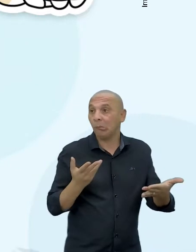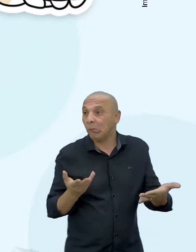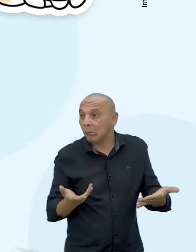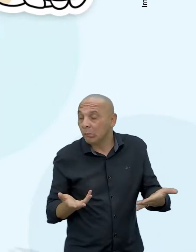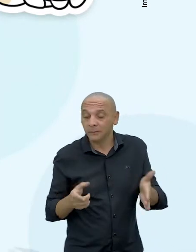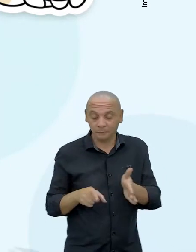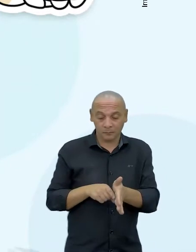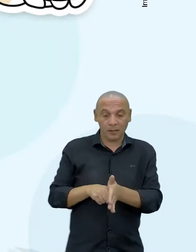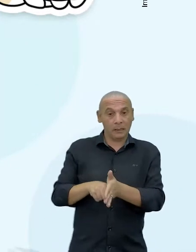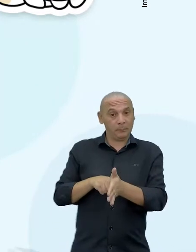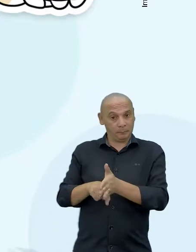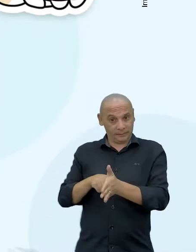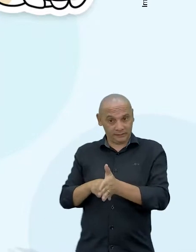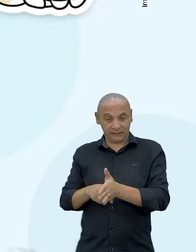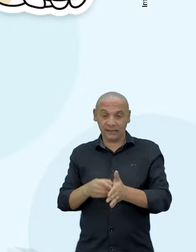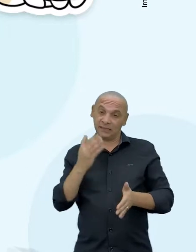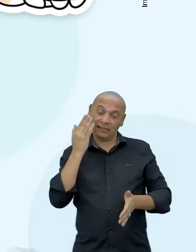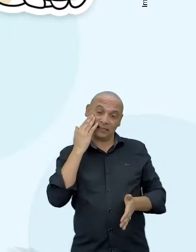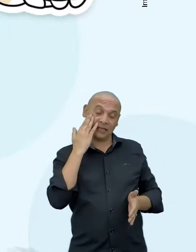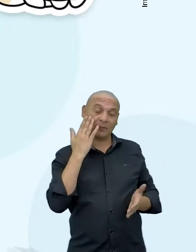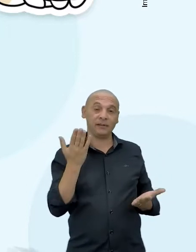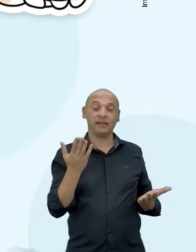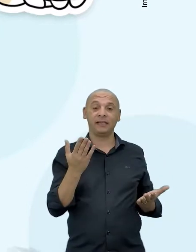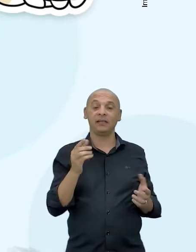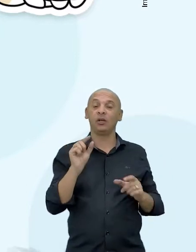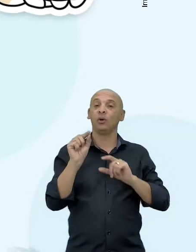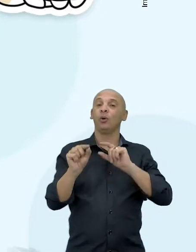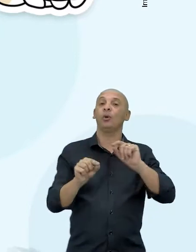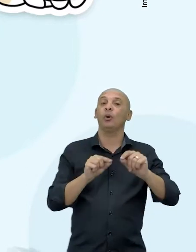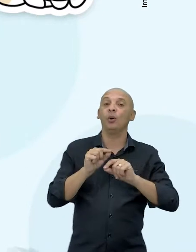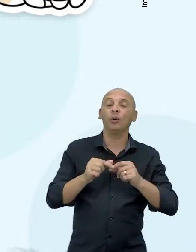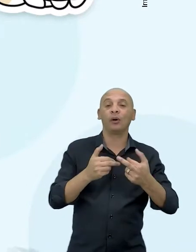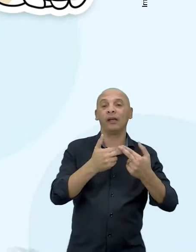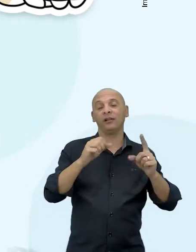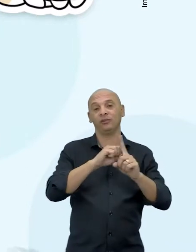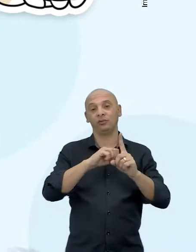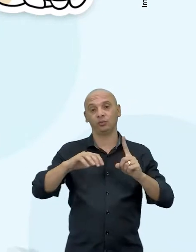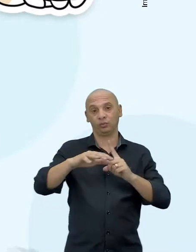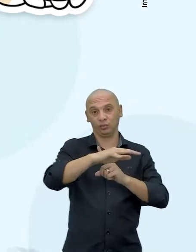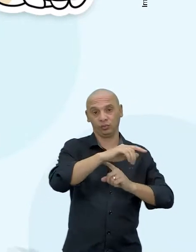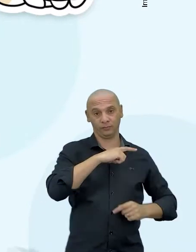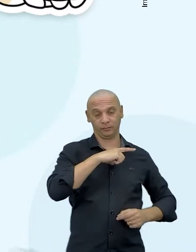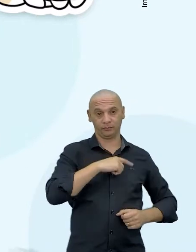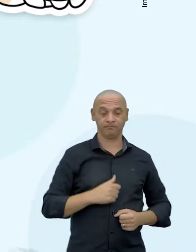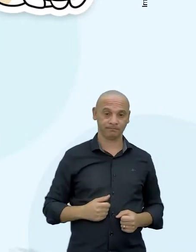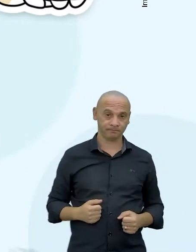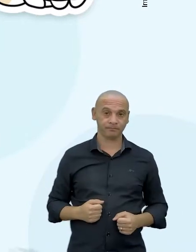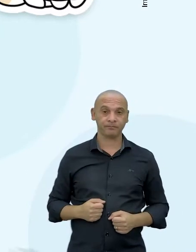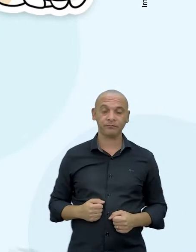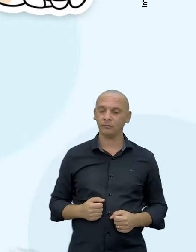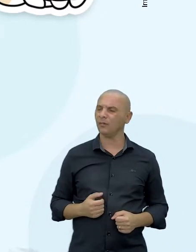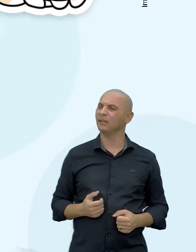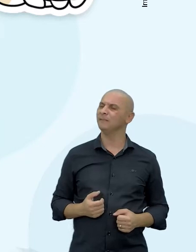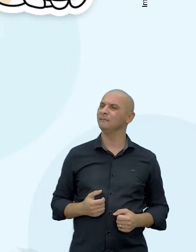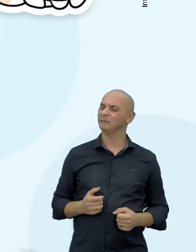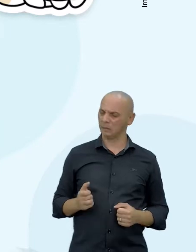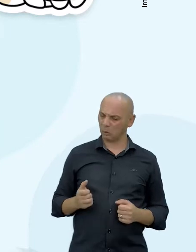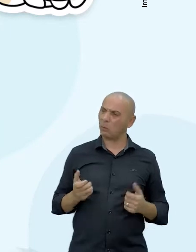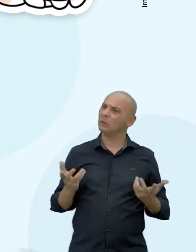com pessoas? Você vai querer olhar documentos históricos da onde você mora? Você vai fazer uma pesquisa sabendo, por